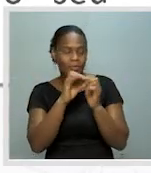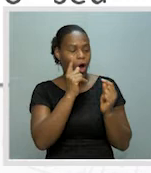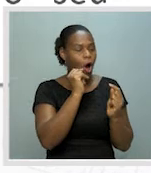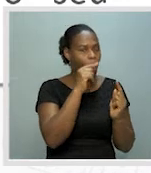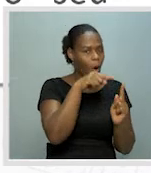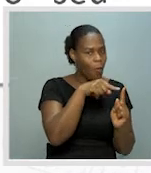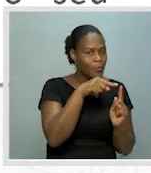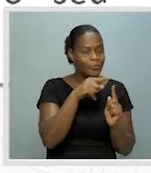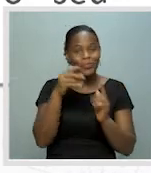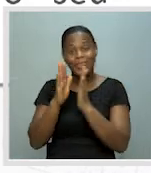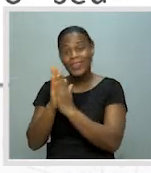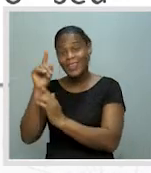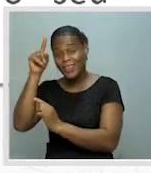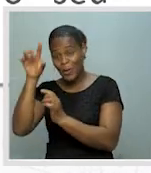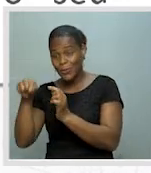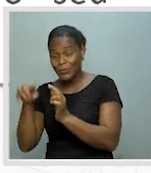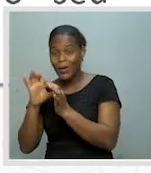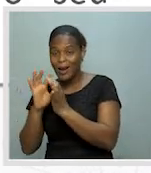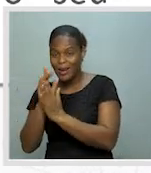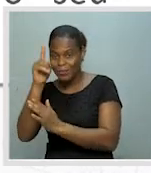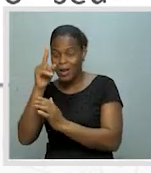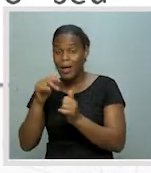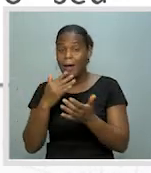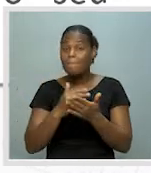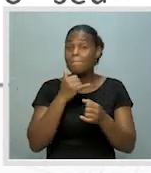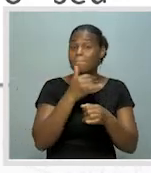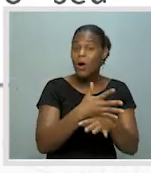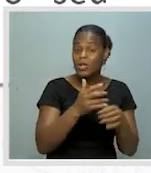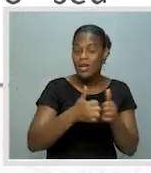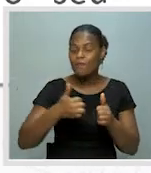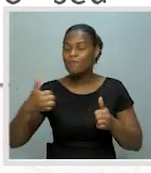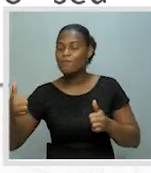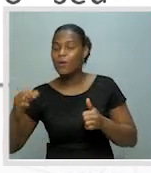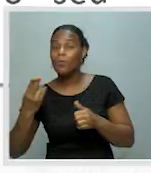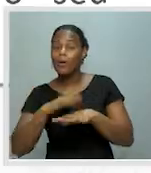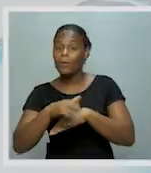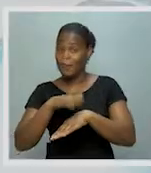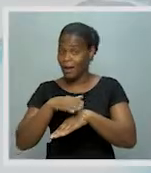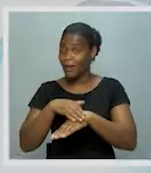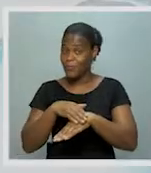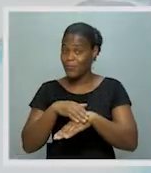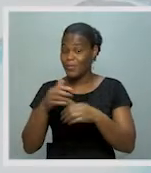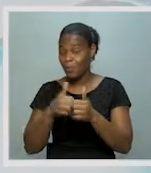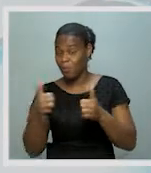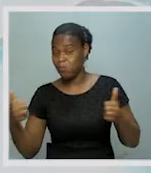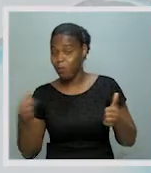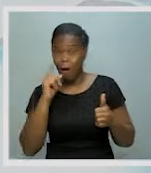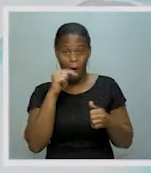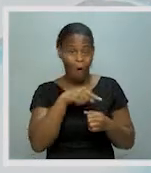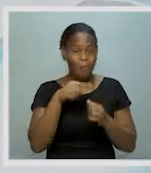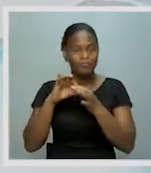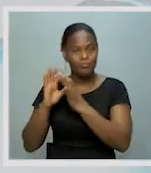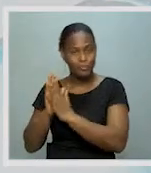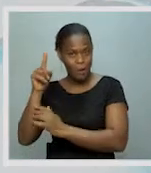e o sagrado após o seu afastamento por causa do pecado. Só um